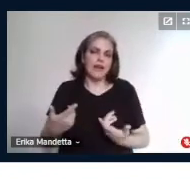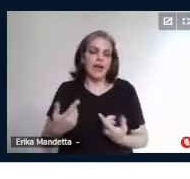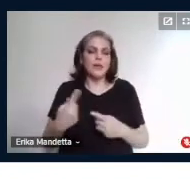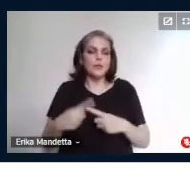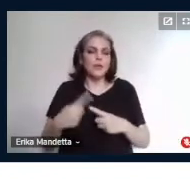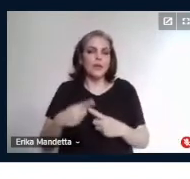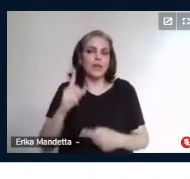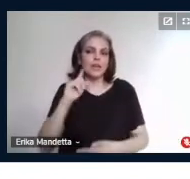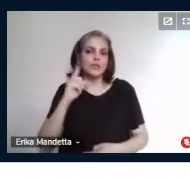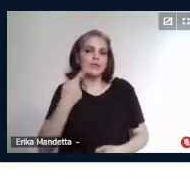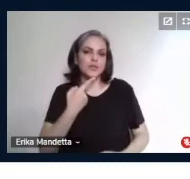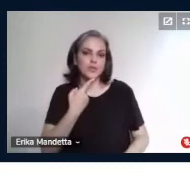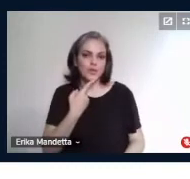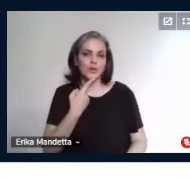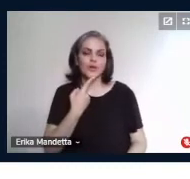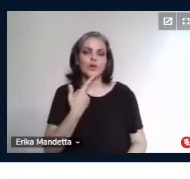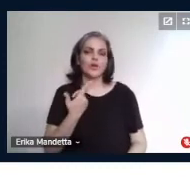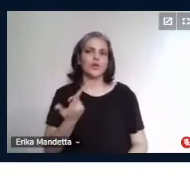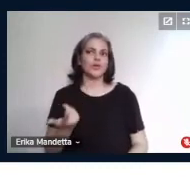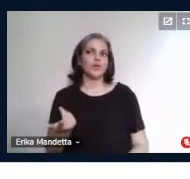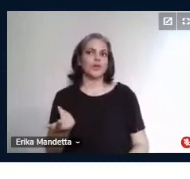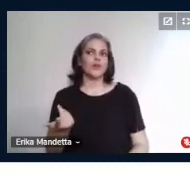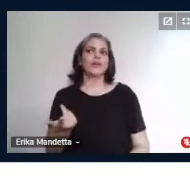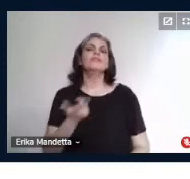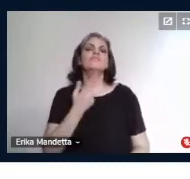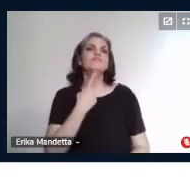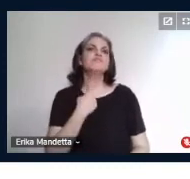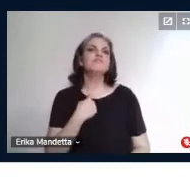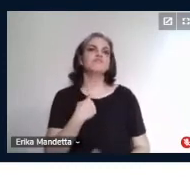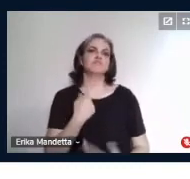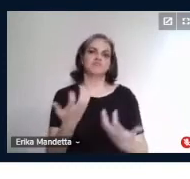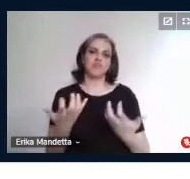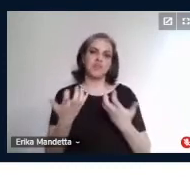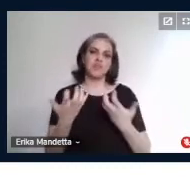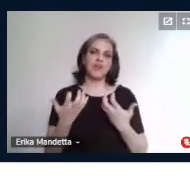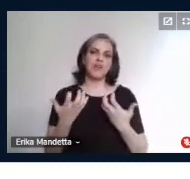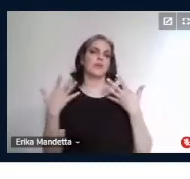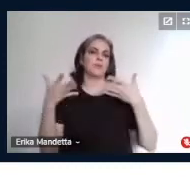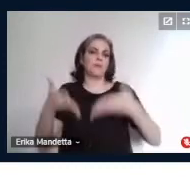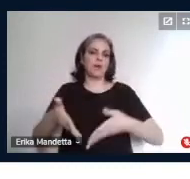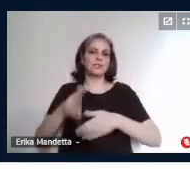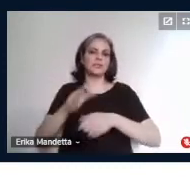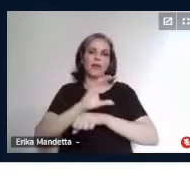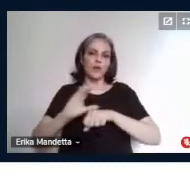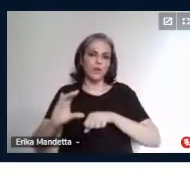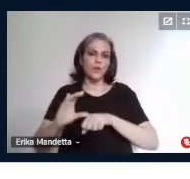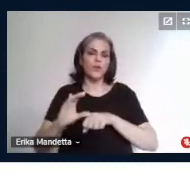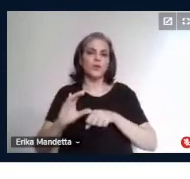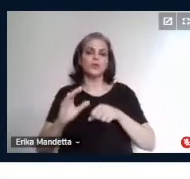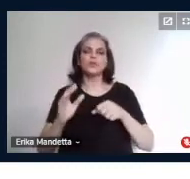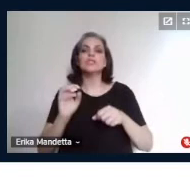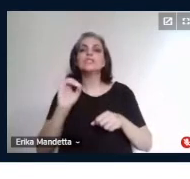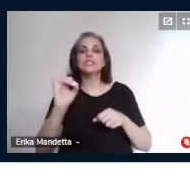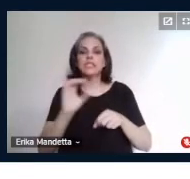que, que, desejam fazer os cursos que são oferecidos para a comunidade,